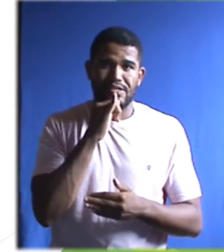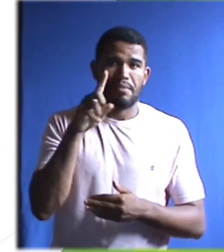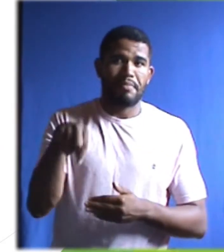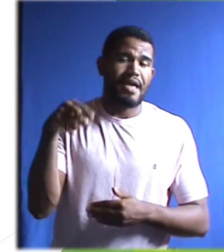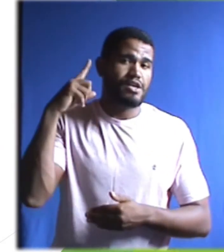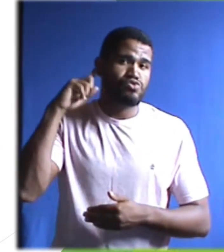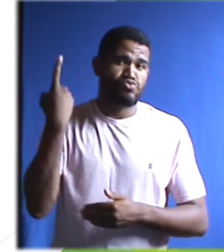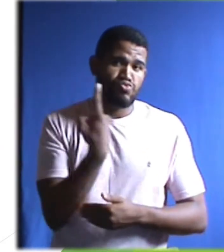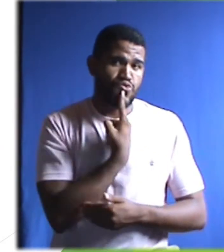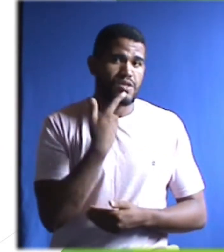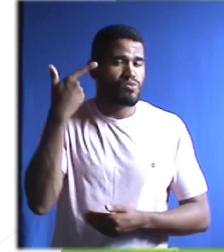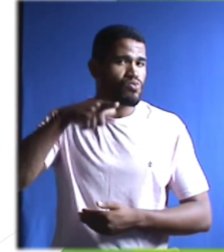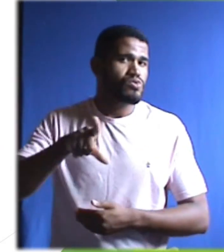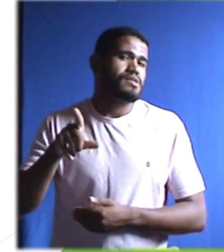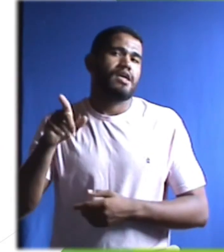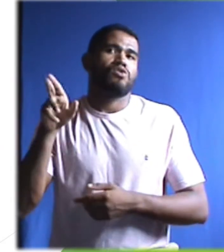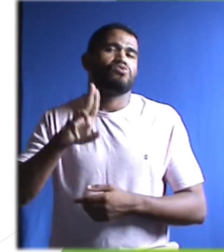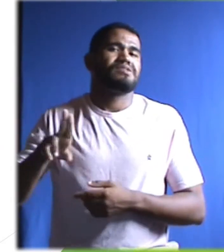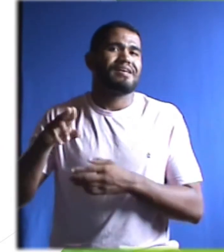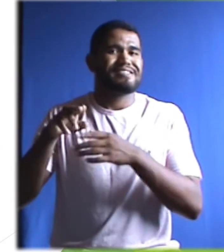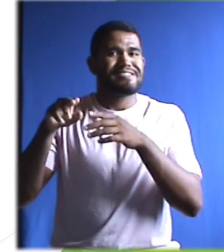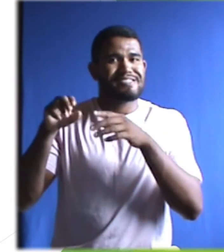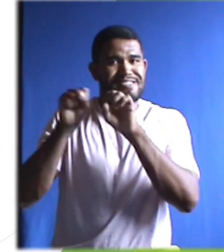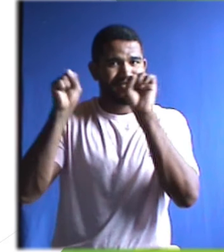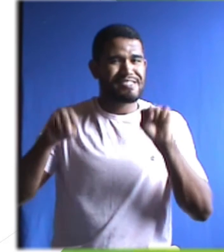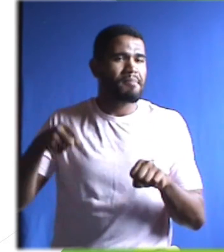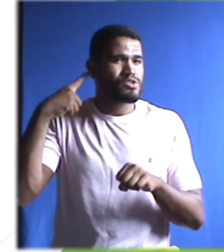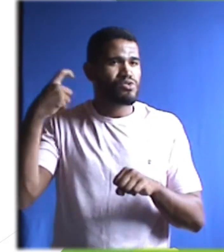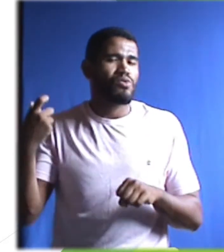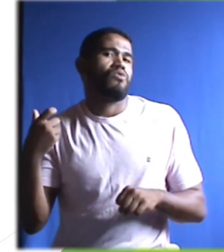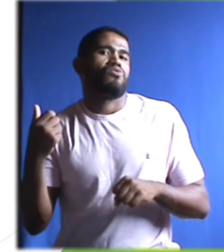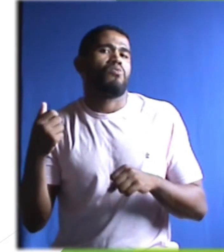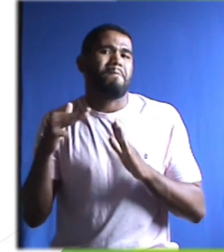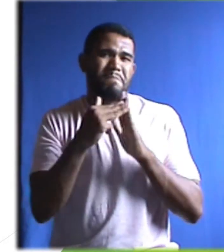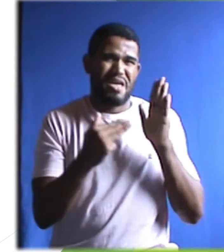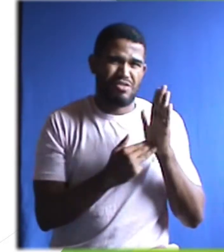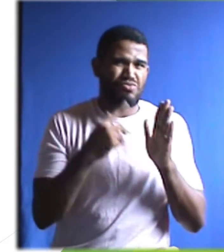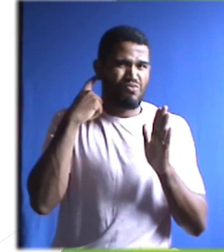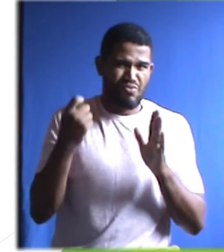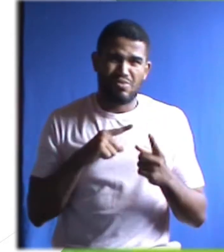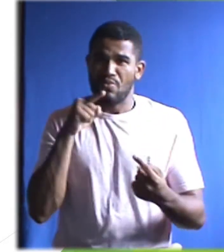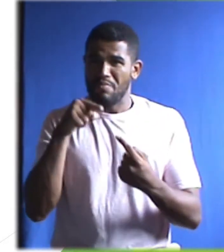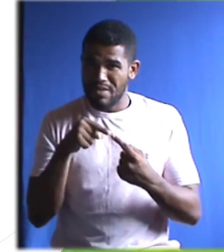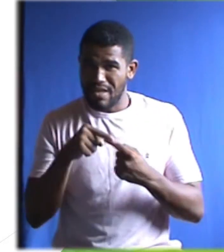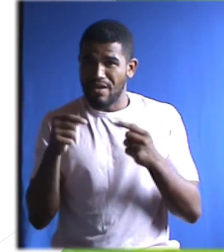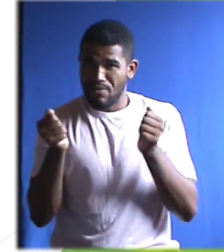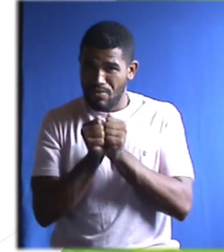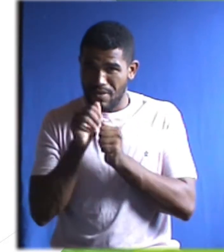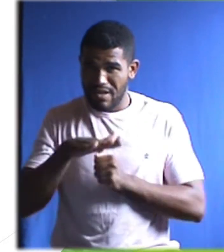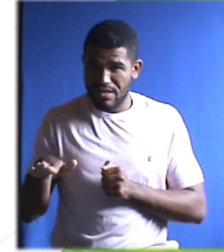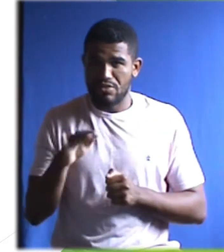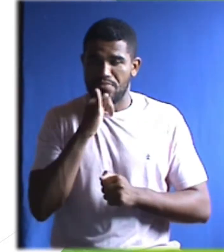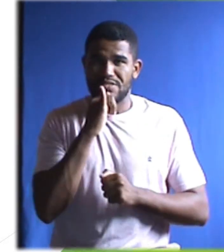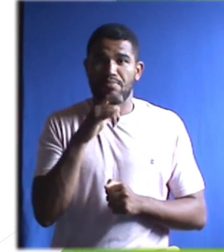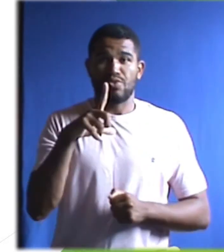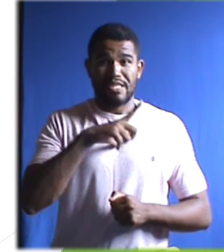ela é surda e ela não consegue compreender através de um método fonético, fônico. Então, para